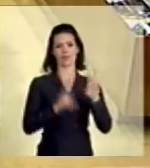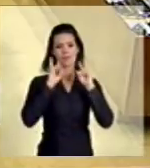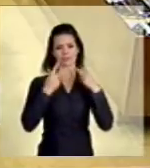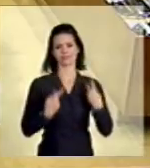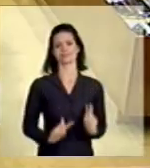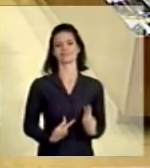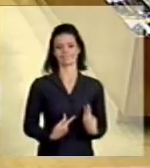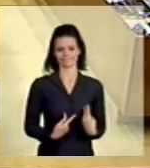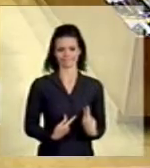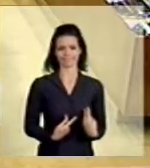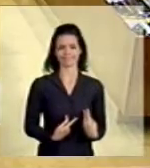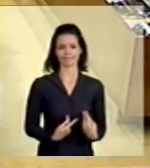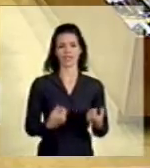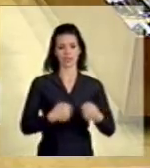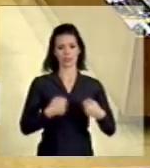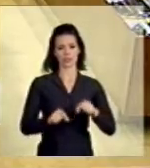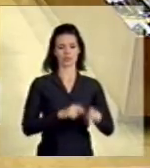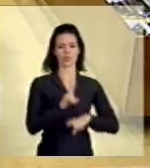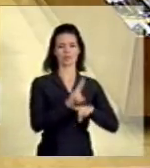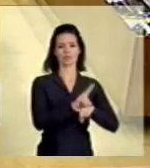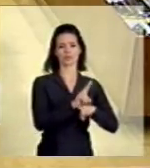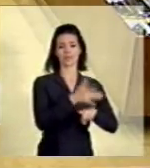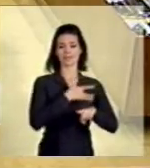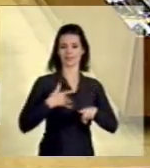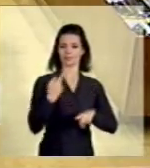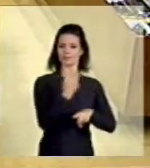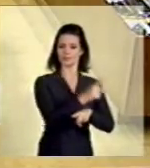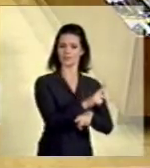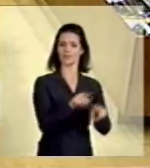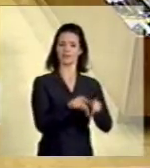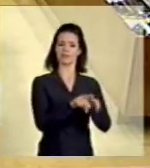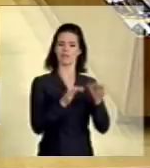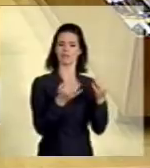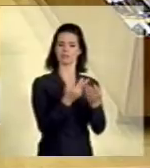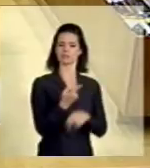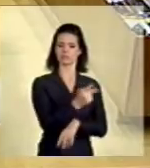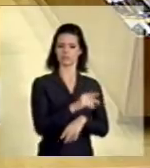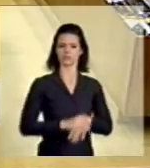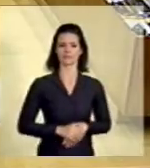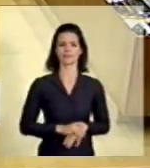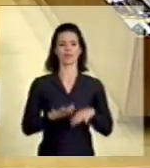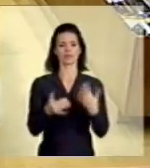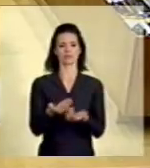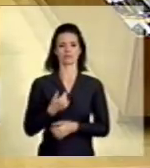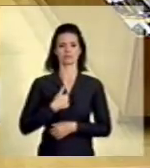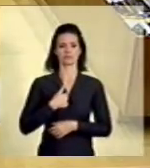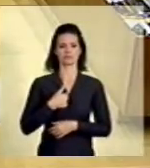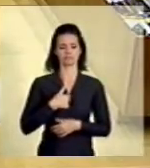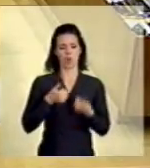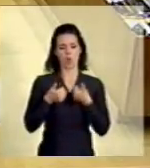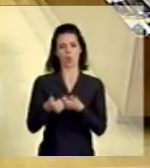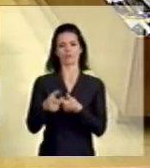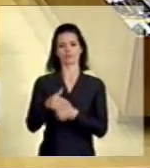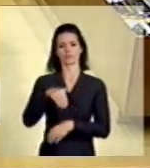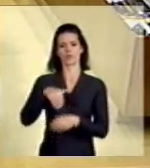nível de proteção de saúde à vida privada e familiar. Assim, presidente, eu estou acompanhando, como já disse,